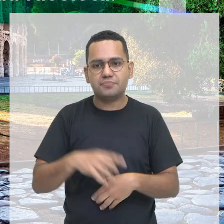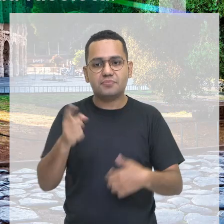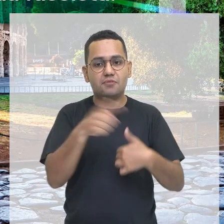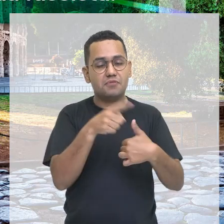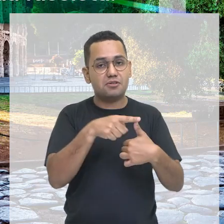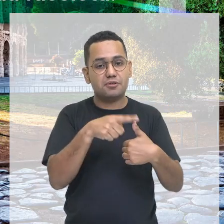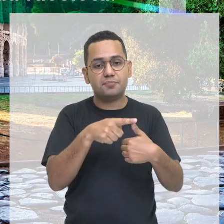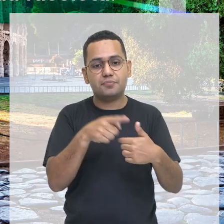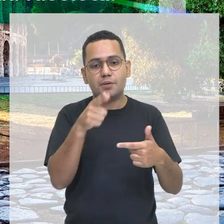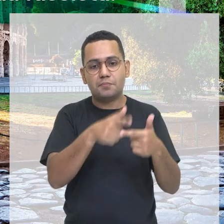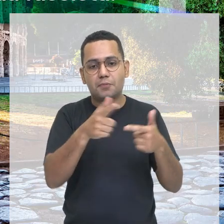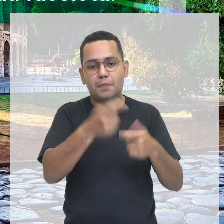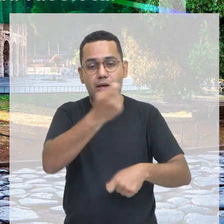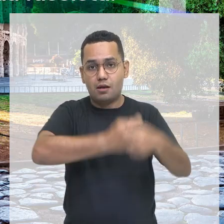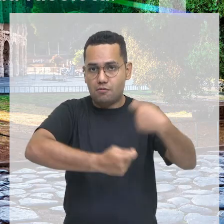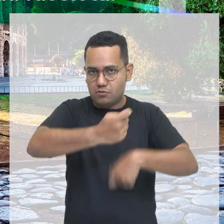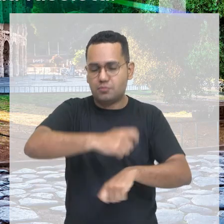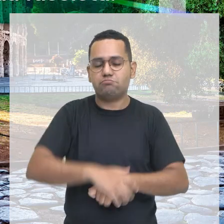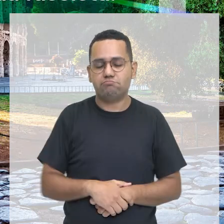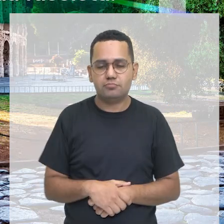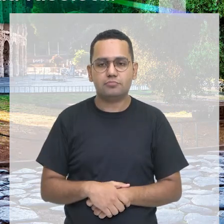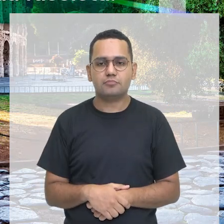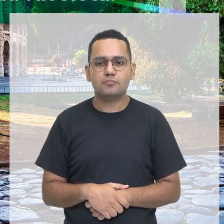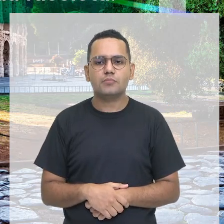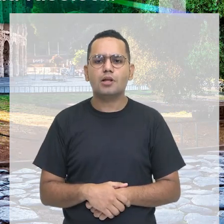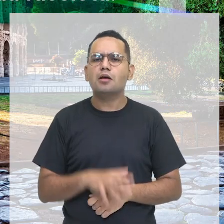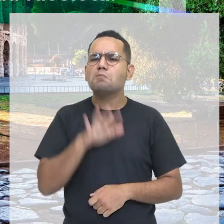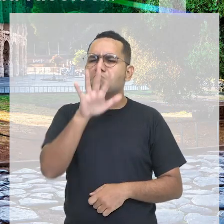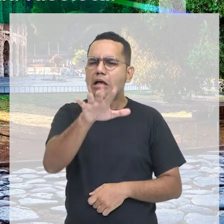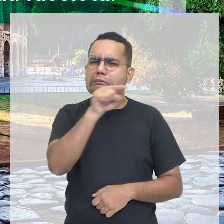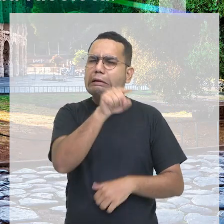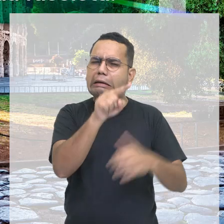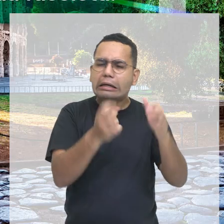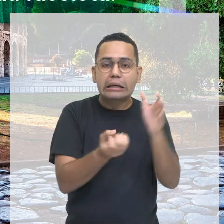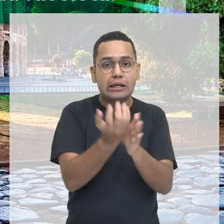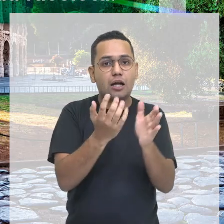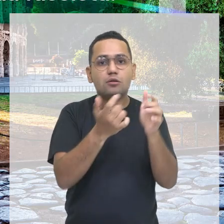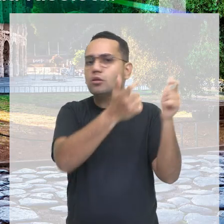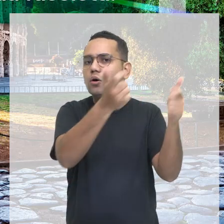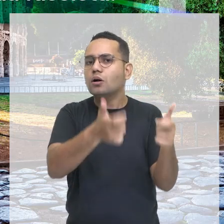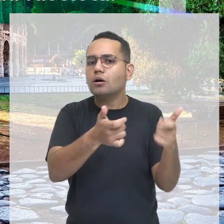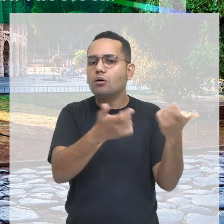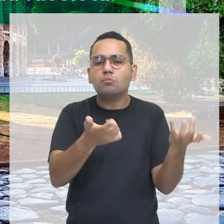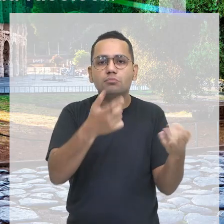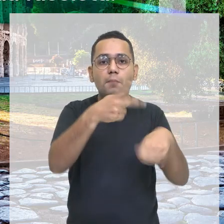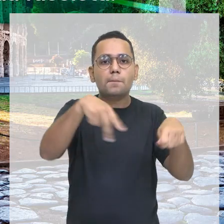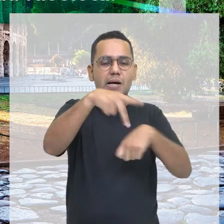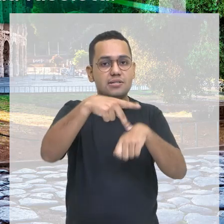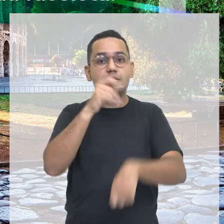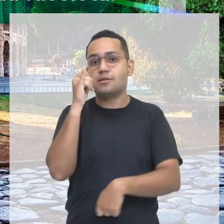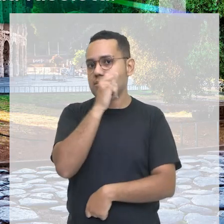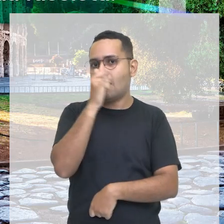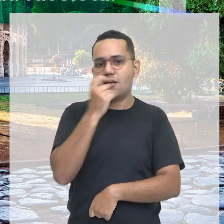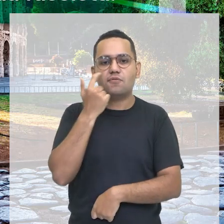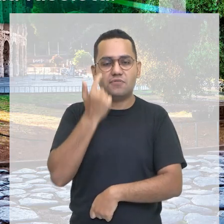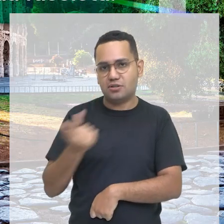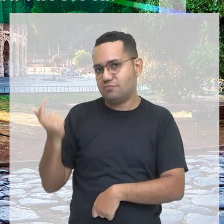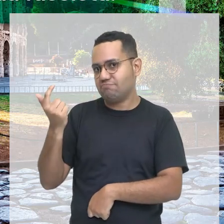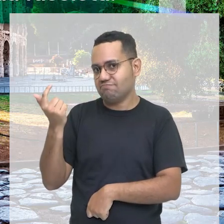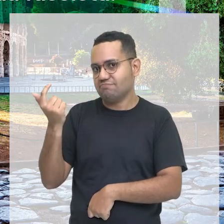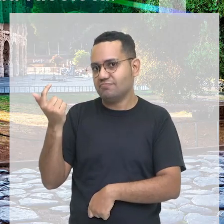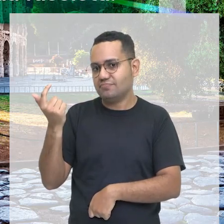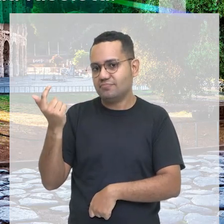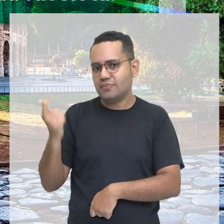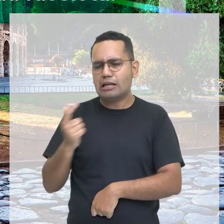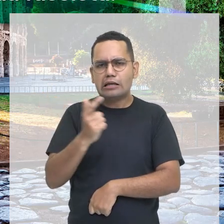crise econômica, lembrando que o fascismo ele ocorre justamente na Itália. É por isso que nós estamos aqui em frente ao Coliseu, que é justamente